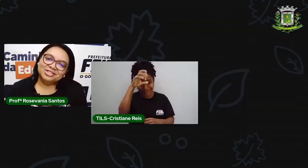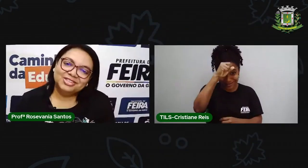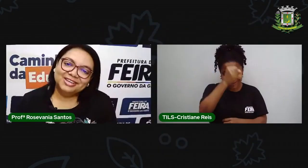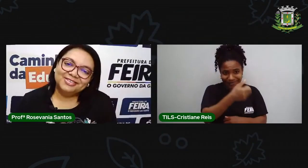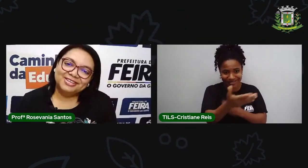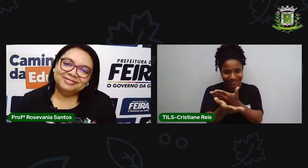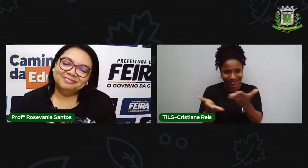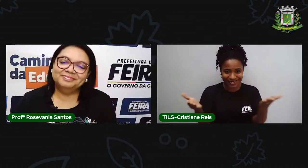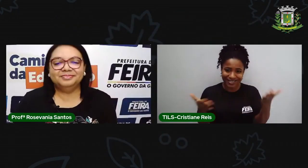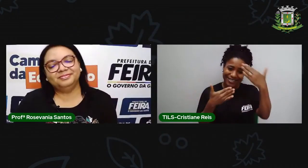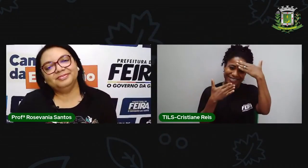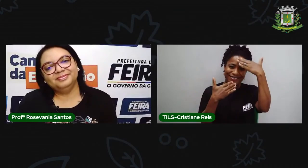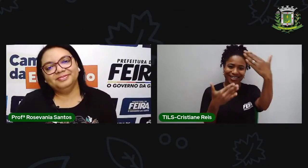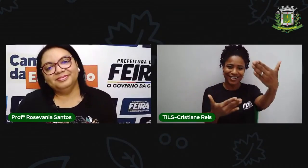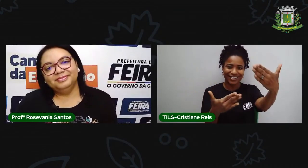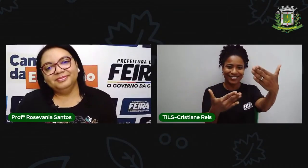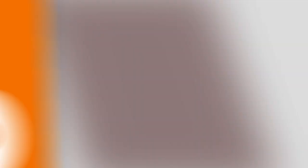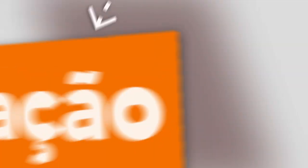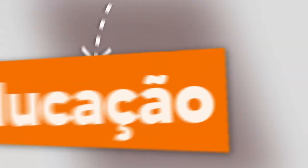ficado com a gente até agora.